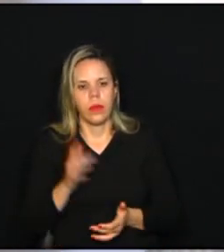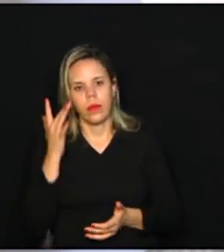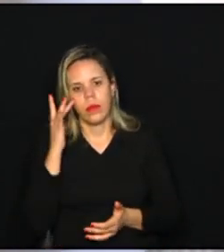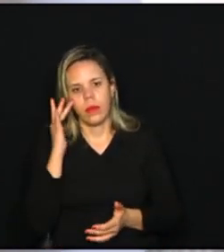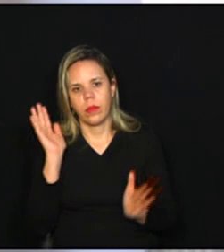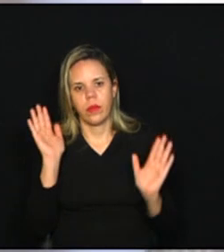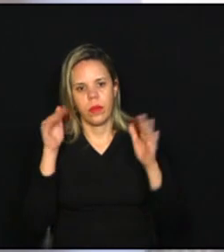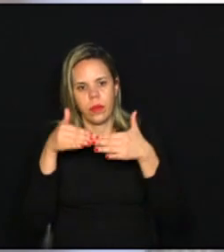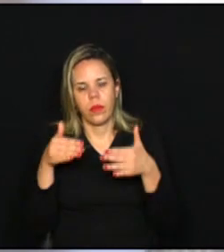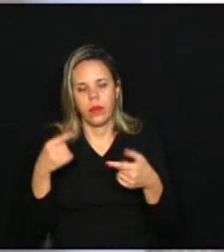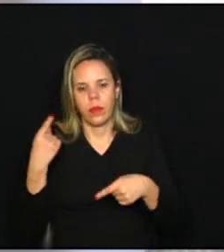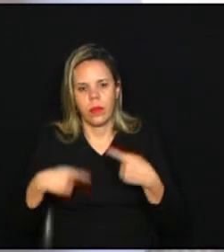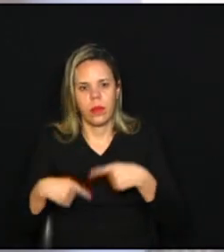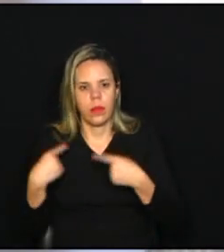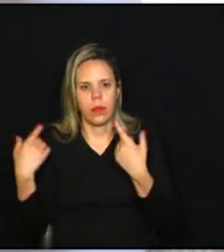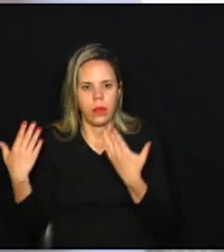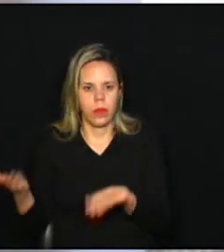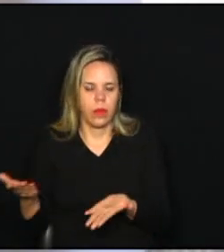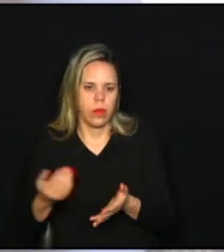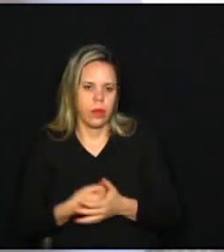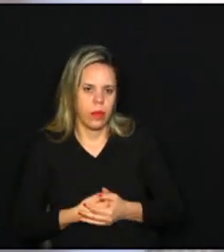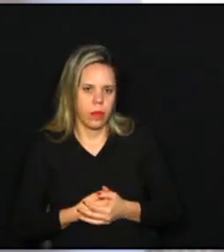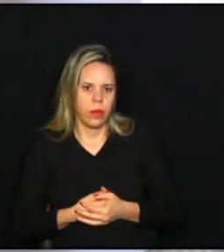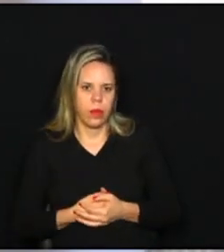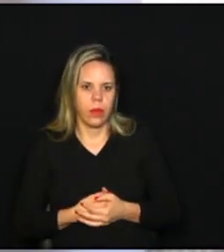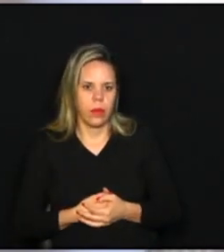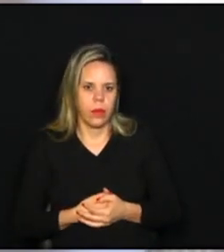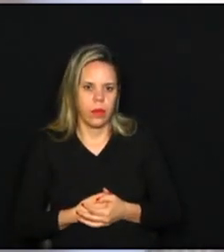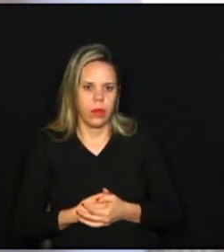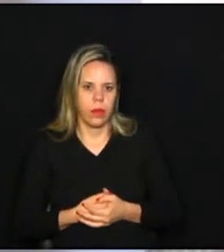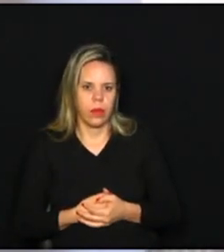foco da nossa discussão,